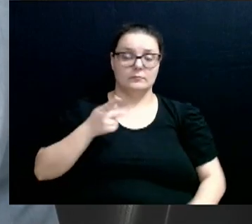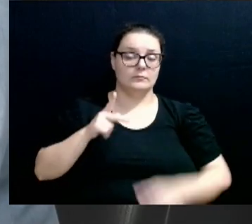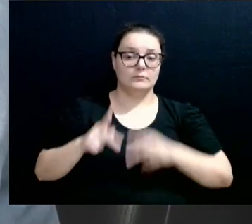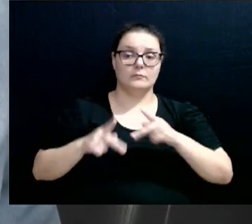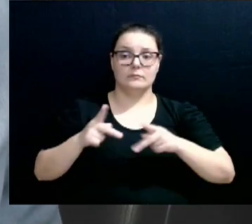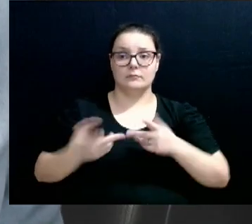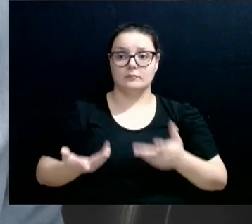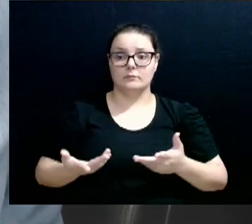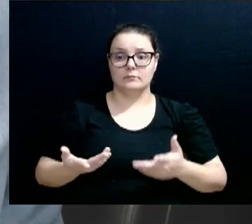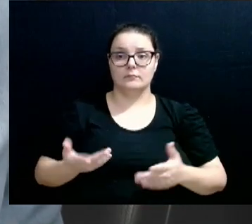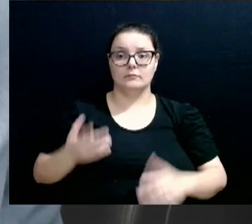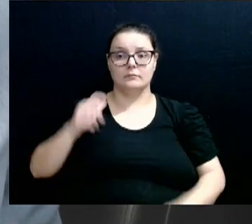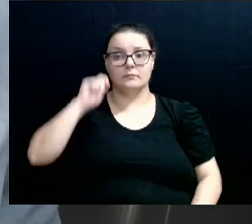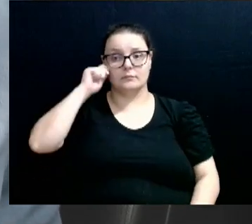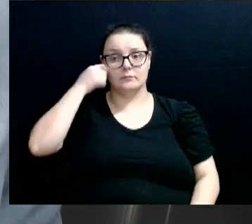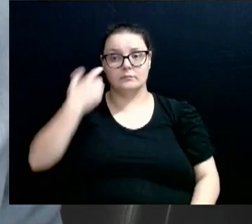ela